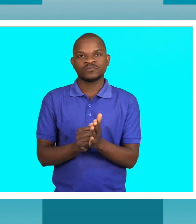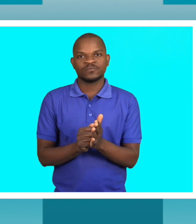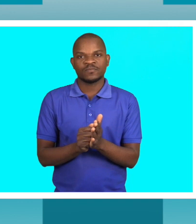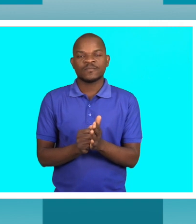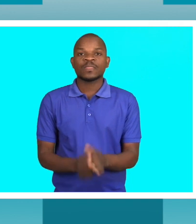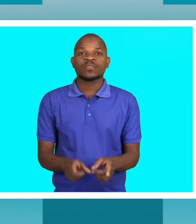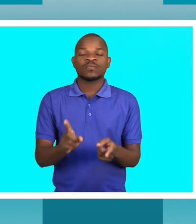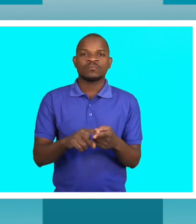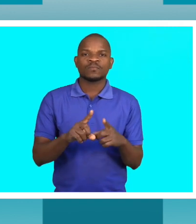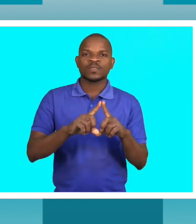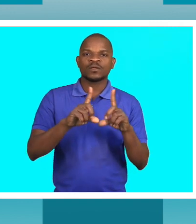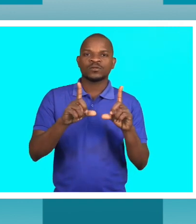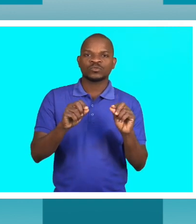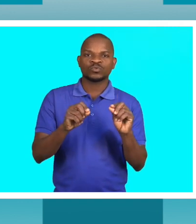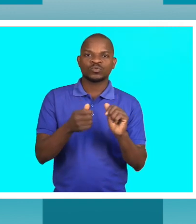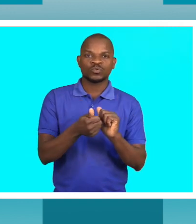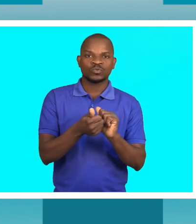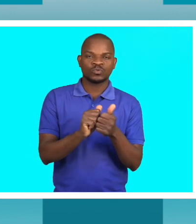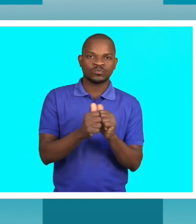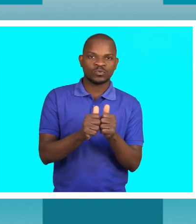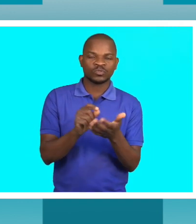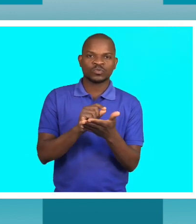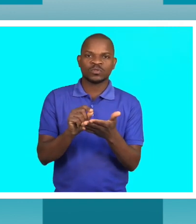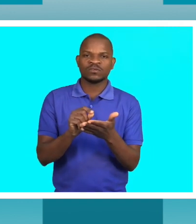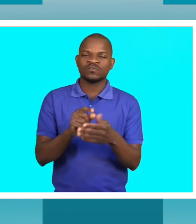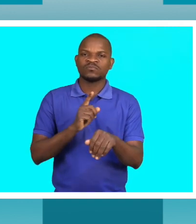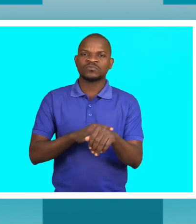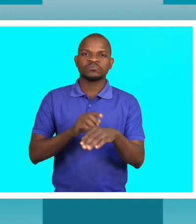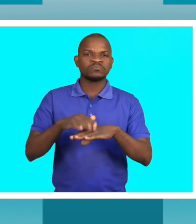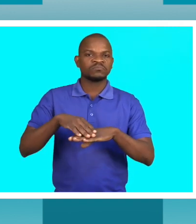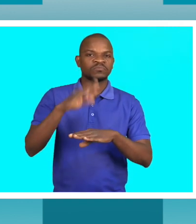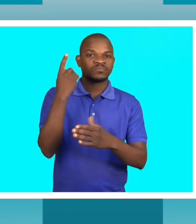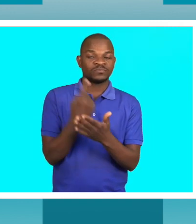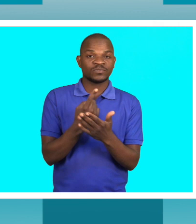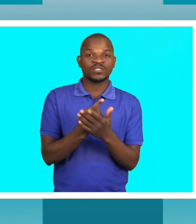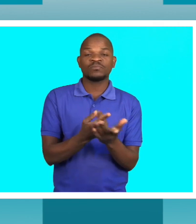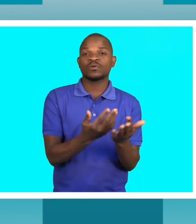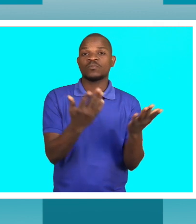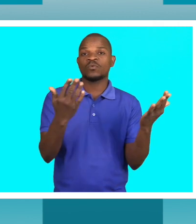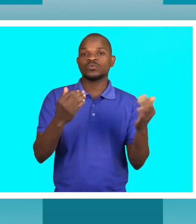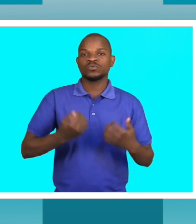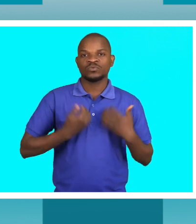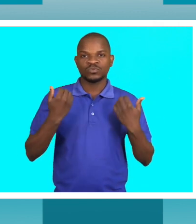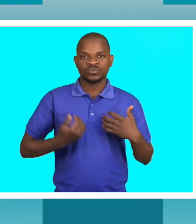Minto, o jogo escolar foi um momento ímpar, não é para muitos jovens que estiveram lá e para